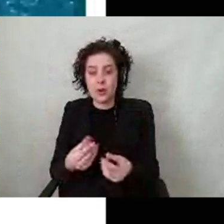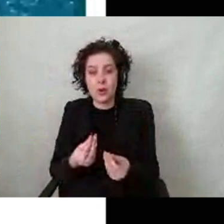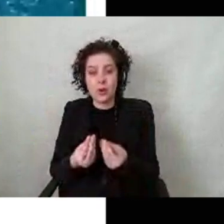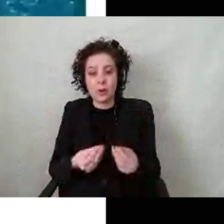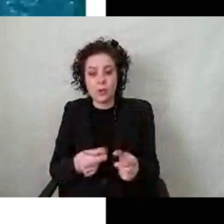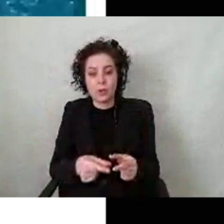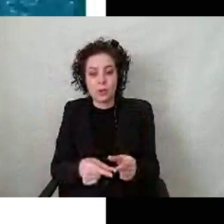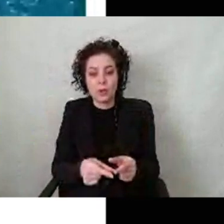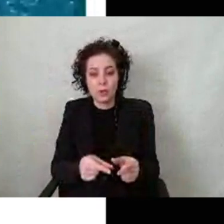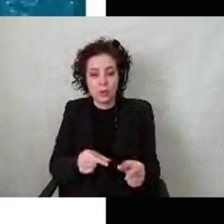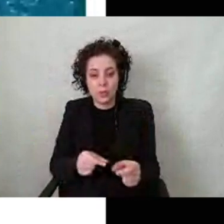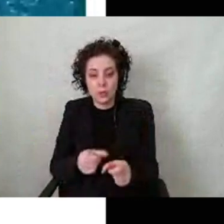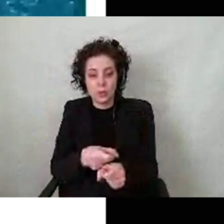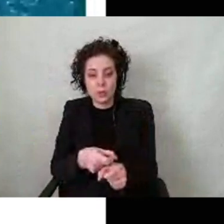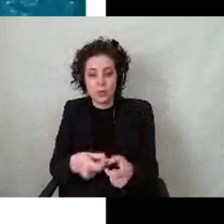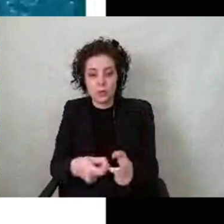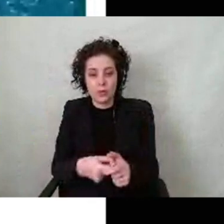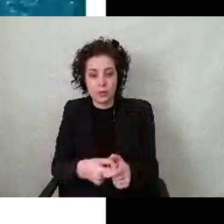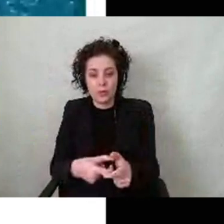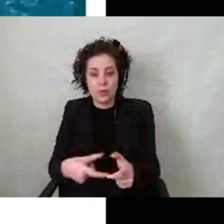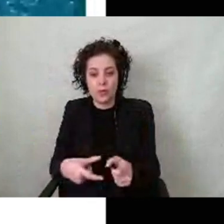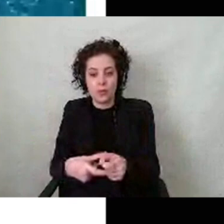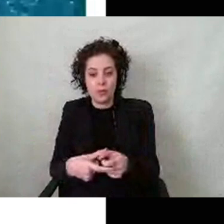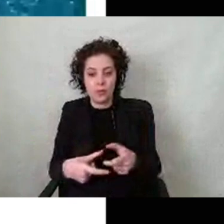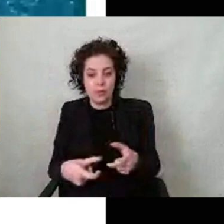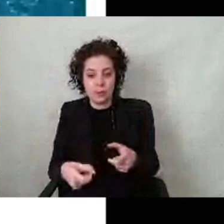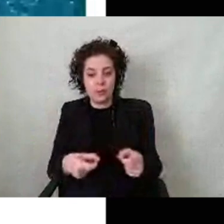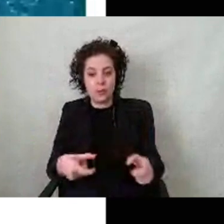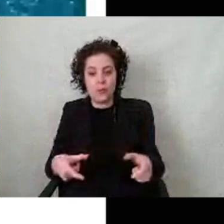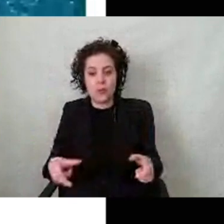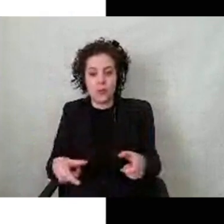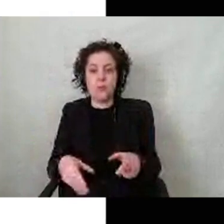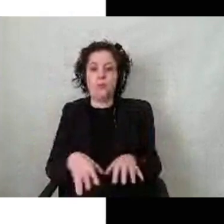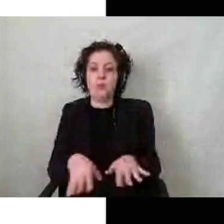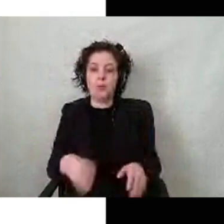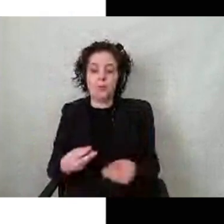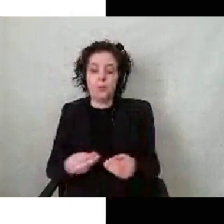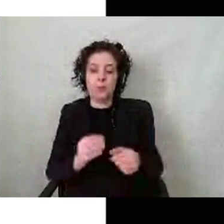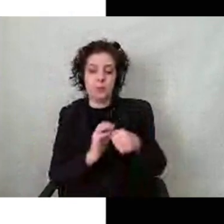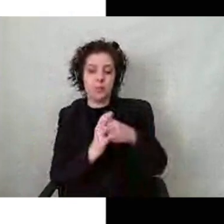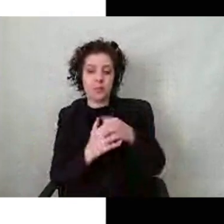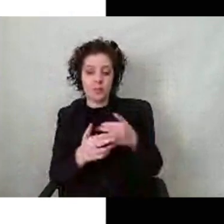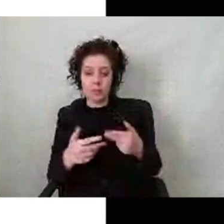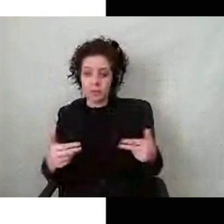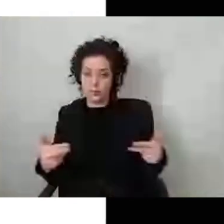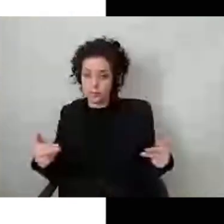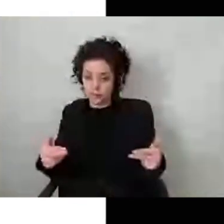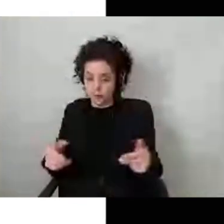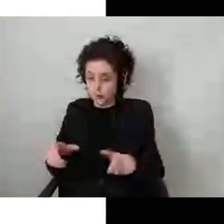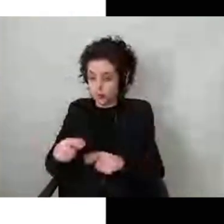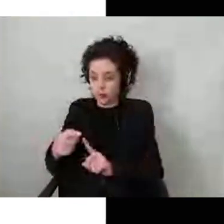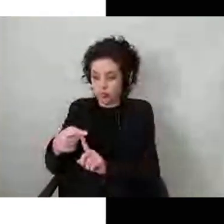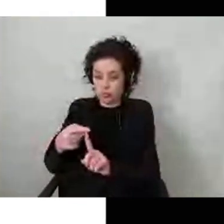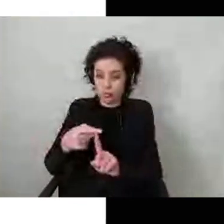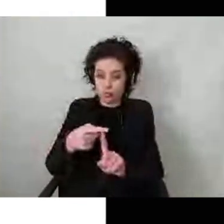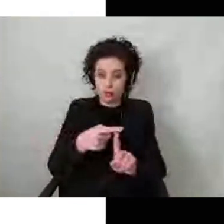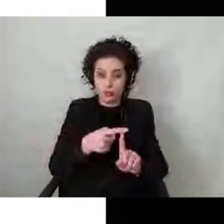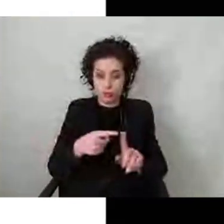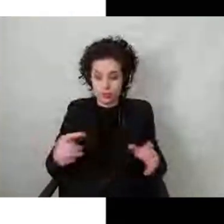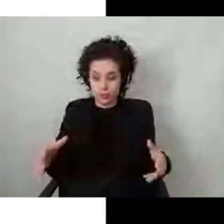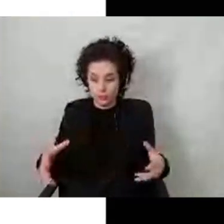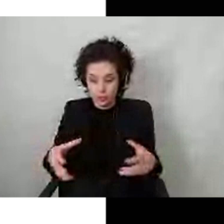replicação viral. Então, os coronavírus, eles formam um grupo de espécies